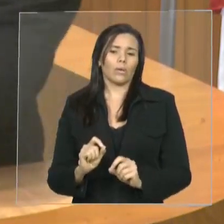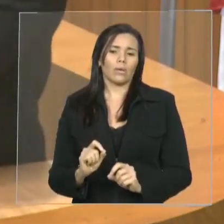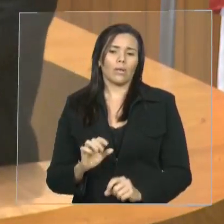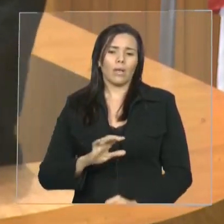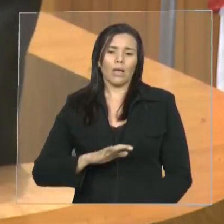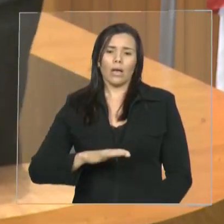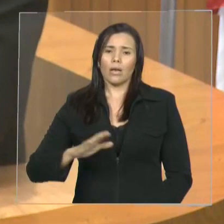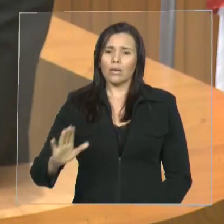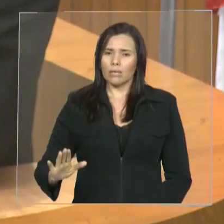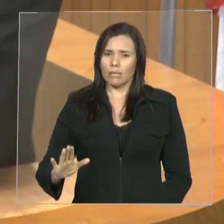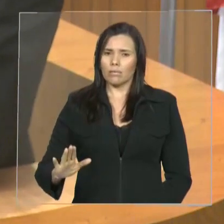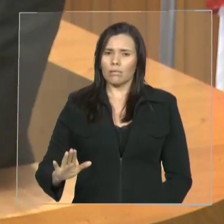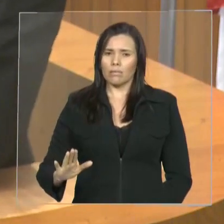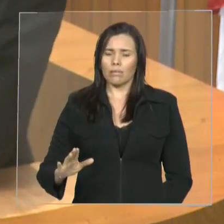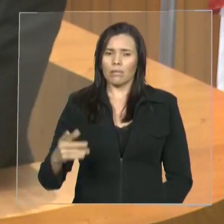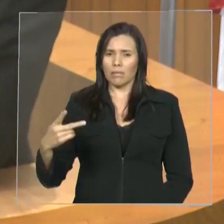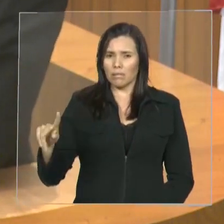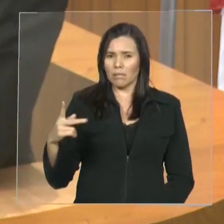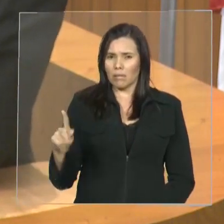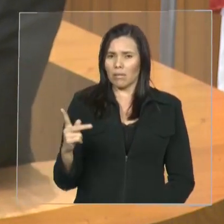com as nossas crianças da cidade.